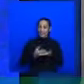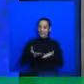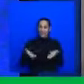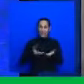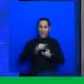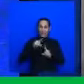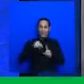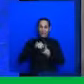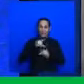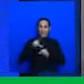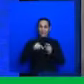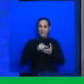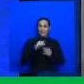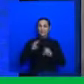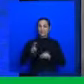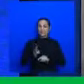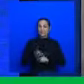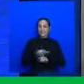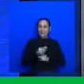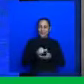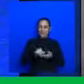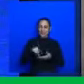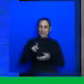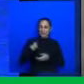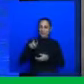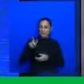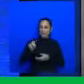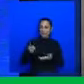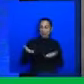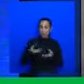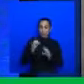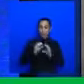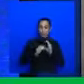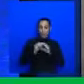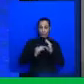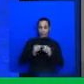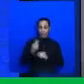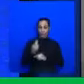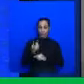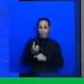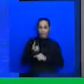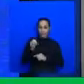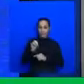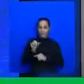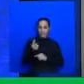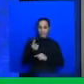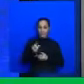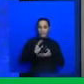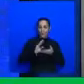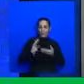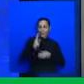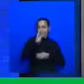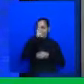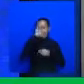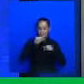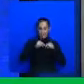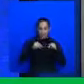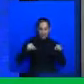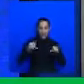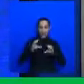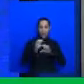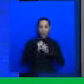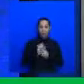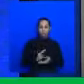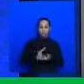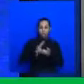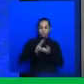no ar mais um sorteio milionário da Mega Sena. Hoje é o concurso 2606, com prêmio principal